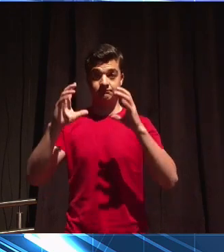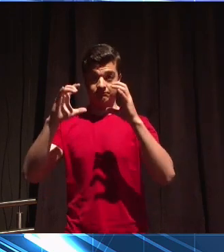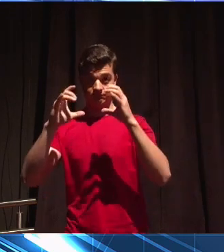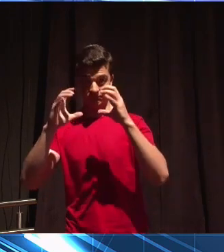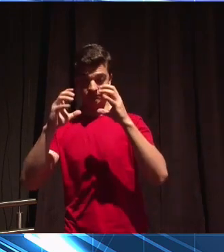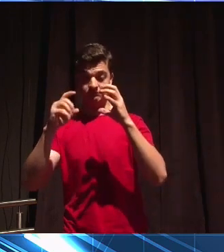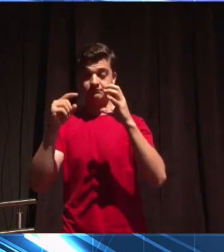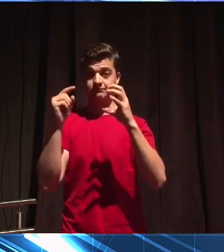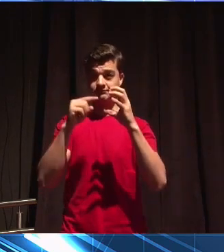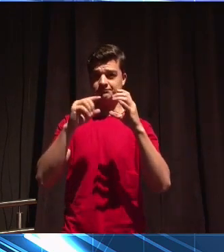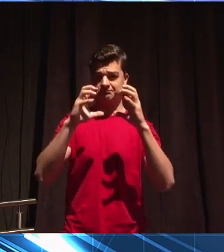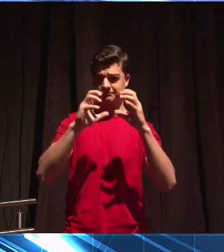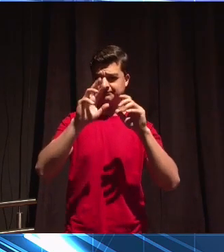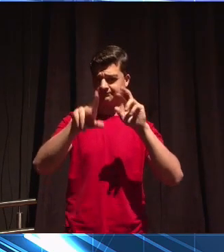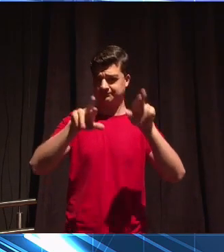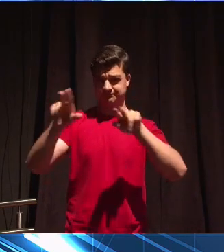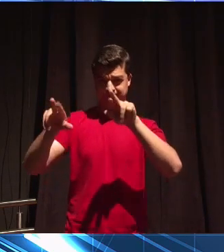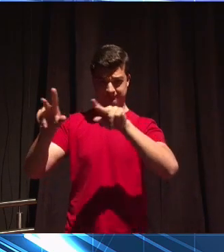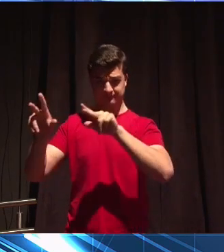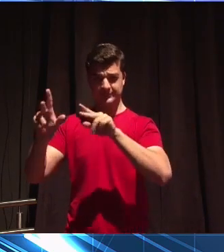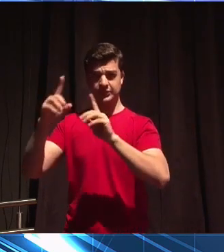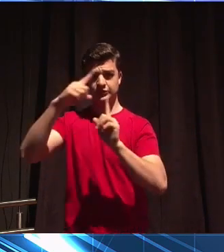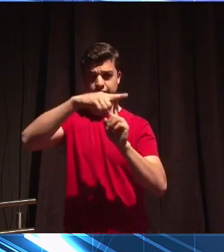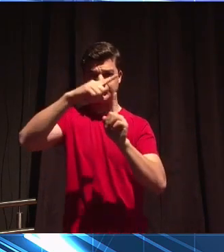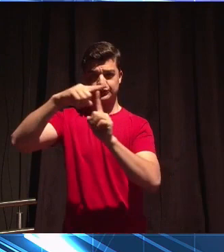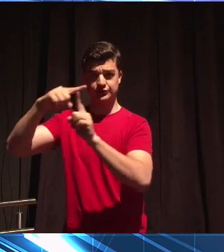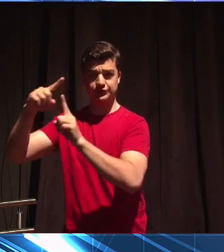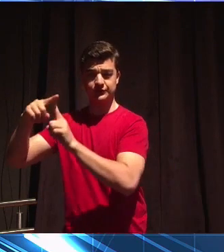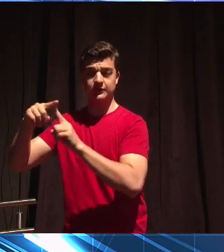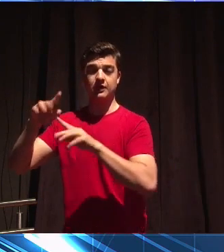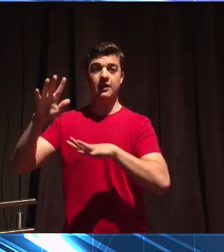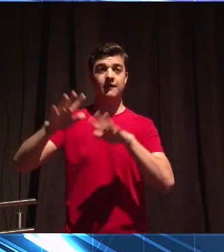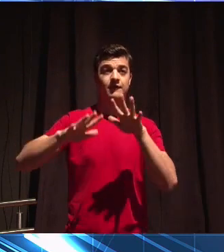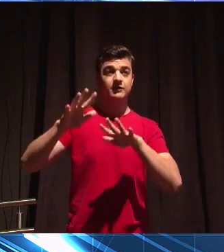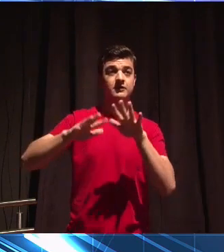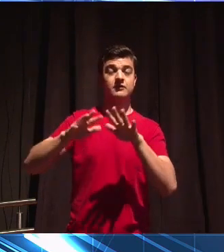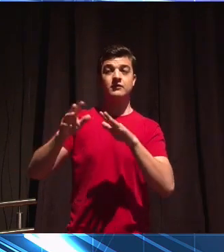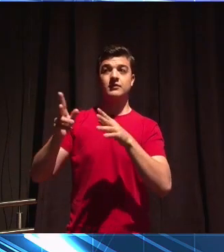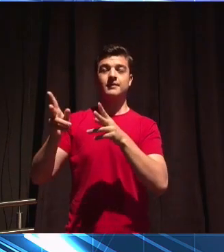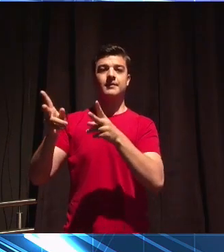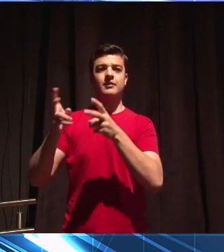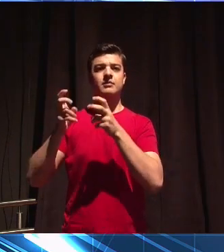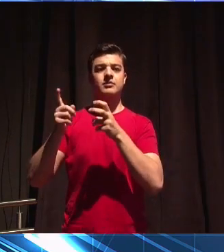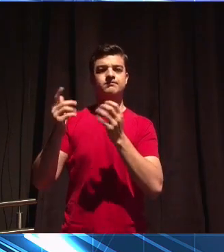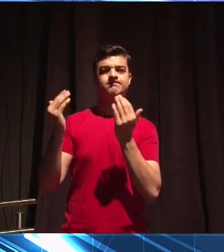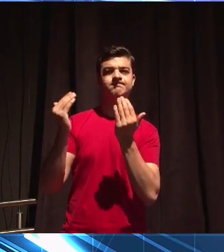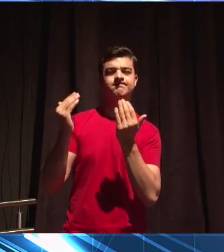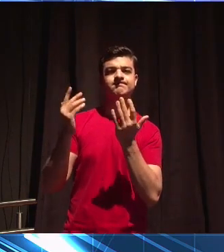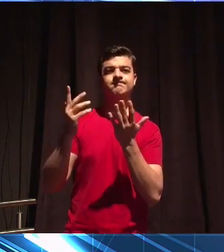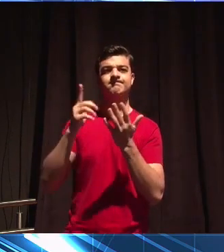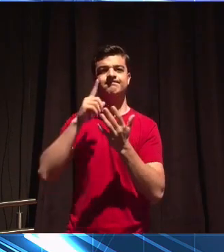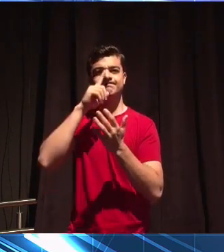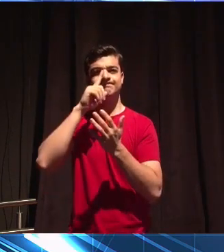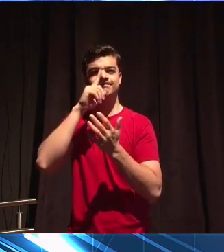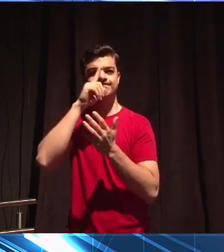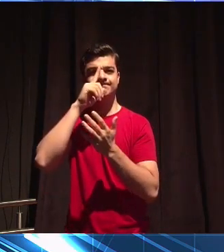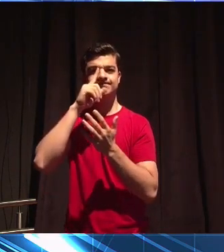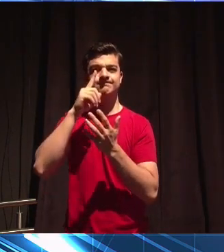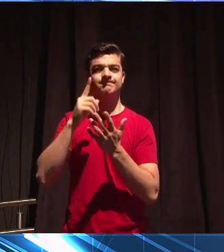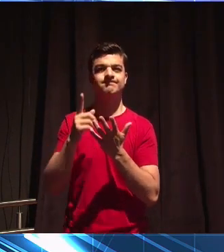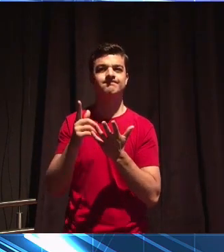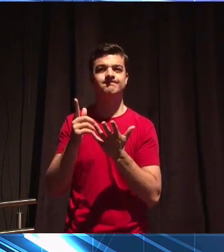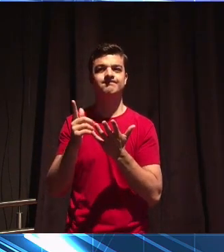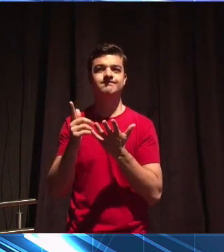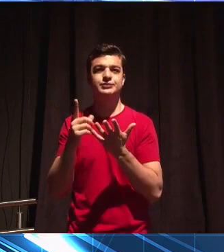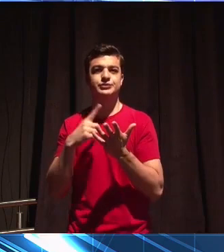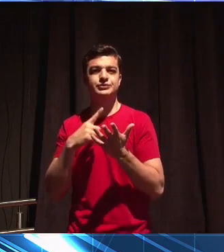com modelos em geral. A gente faz, às vezes, modelagem de ameaça para o nosso próprio modelo. Às vezes a gente não faz, a gente só cria um modelo. A